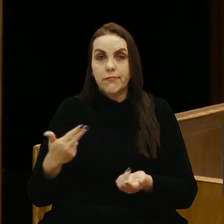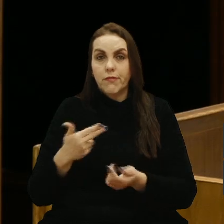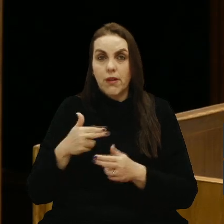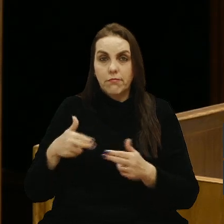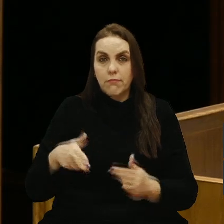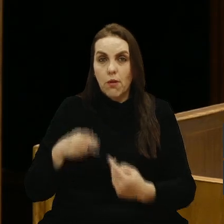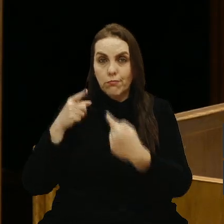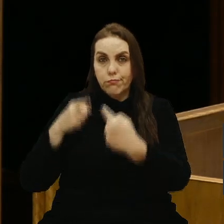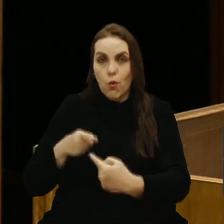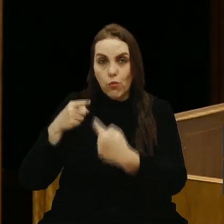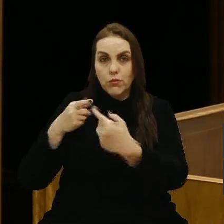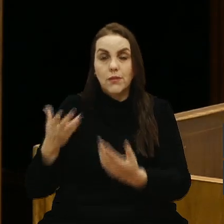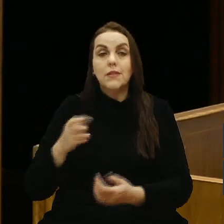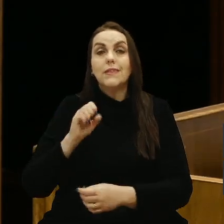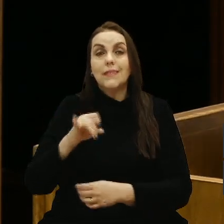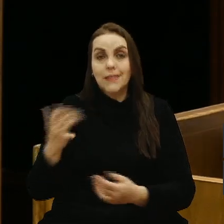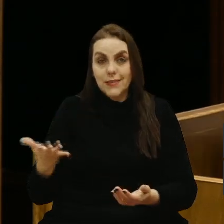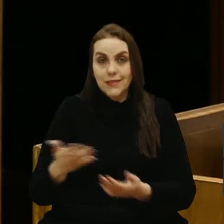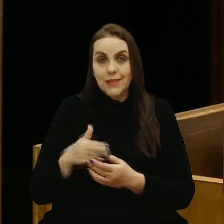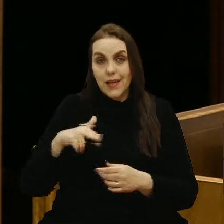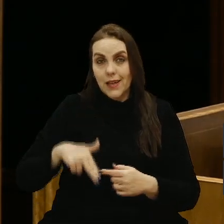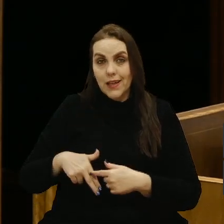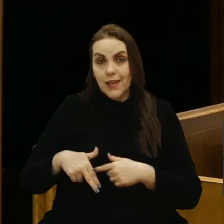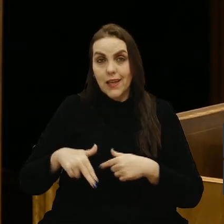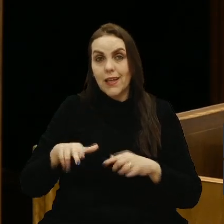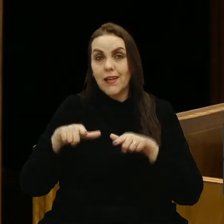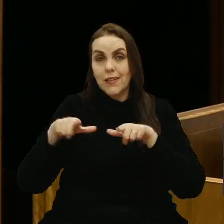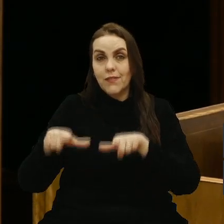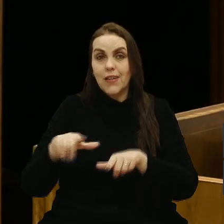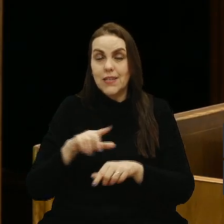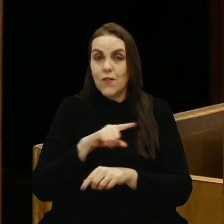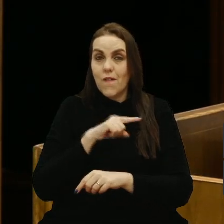embate? Se ele está com o porte de arma vencido?